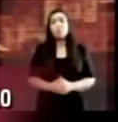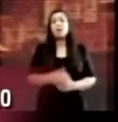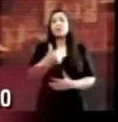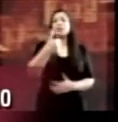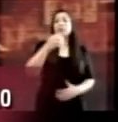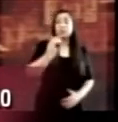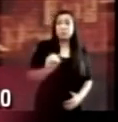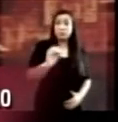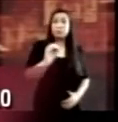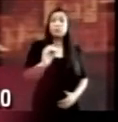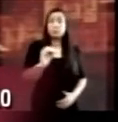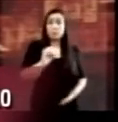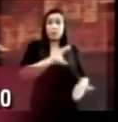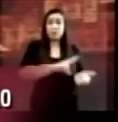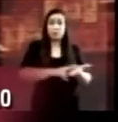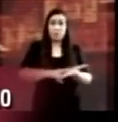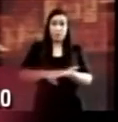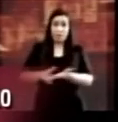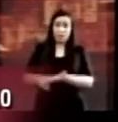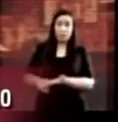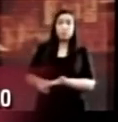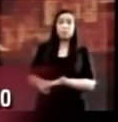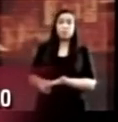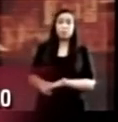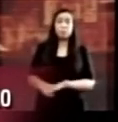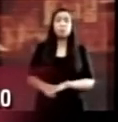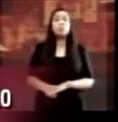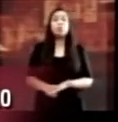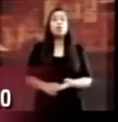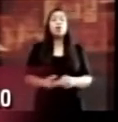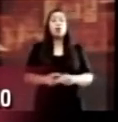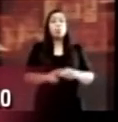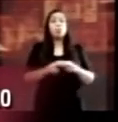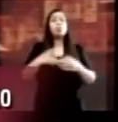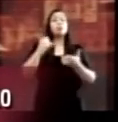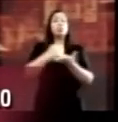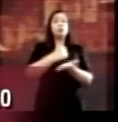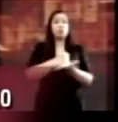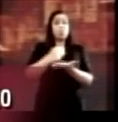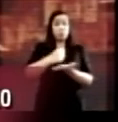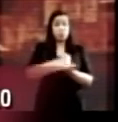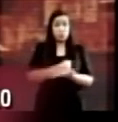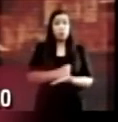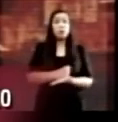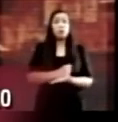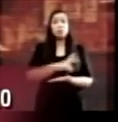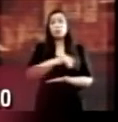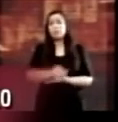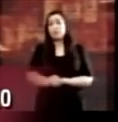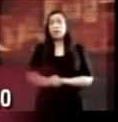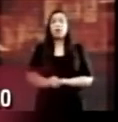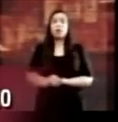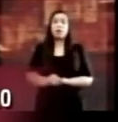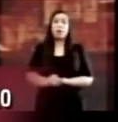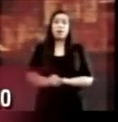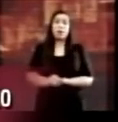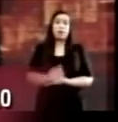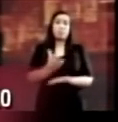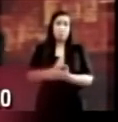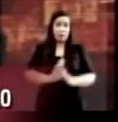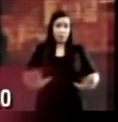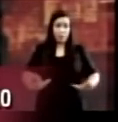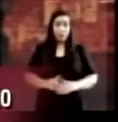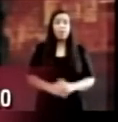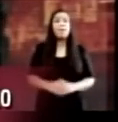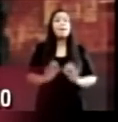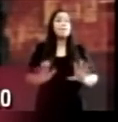leitos, realmente, porque por força do contrato, nós iremos desativá-los. Mas o